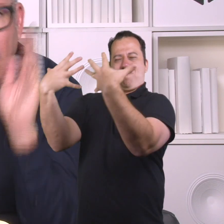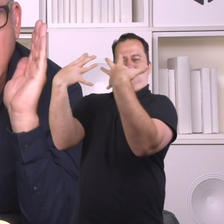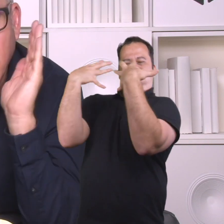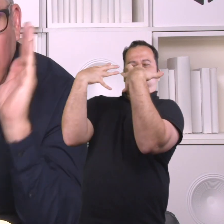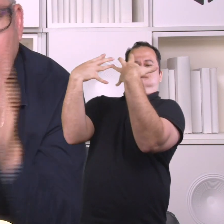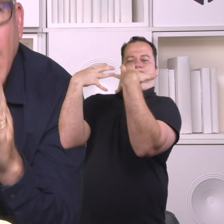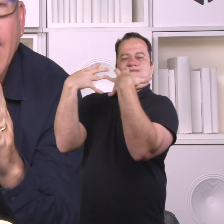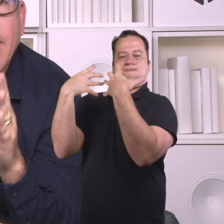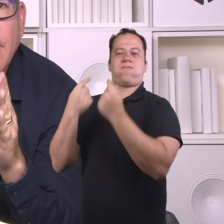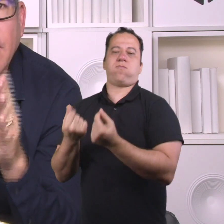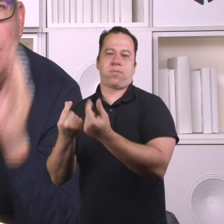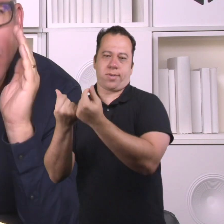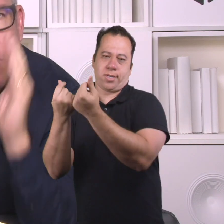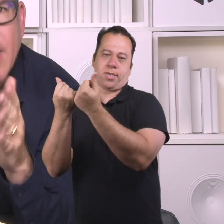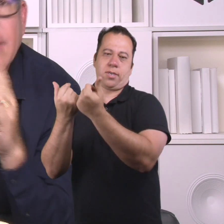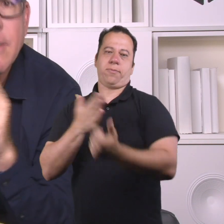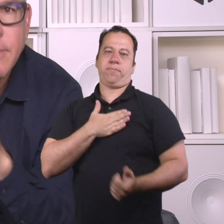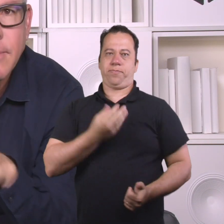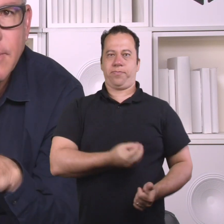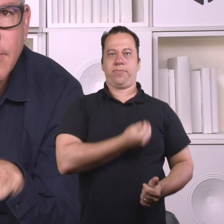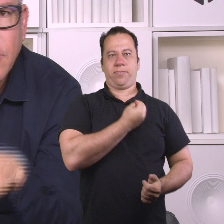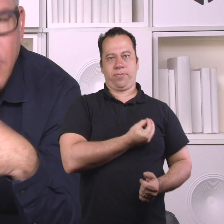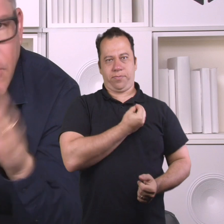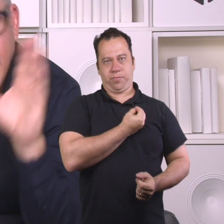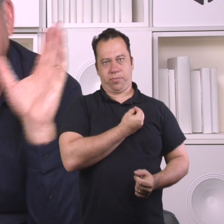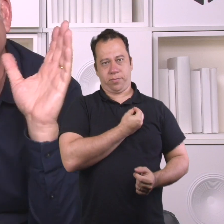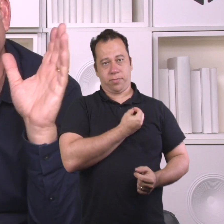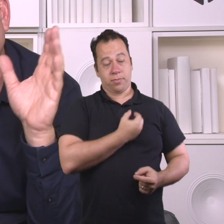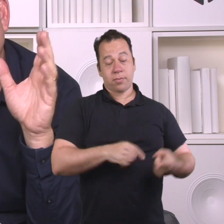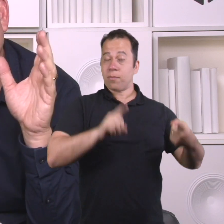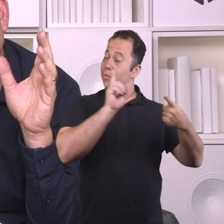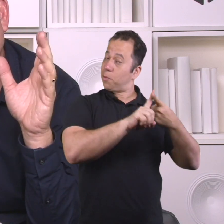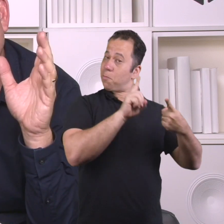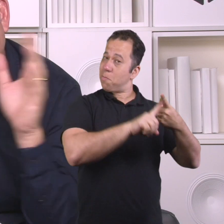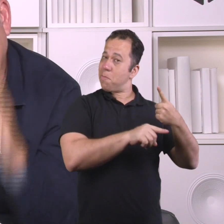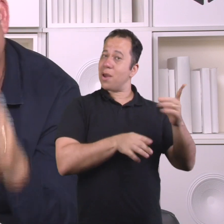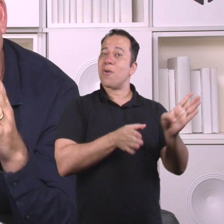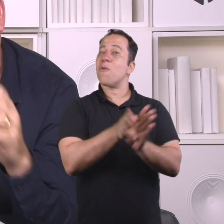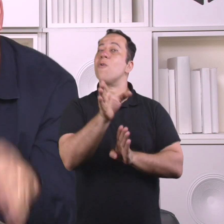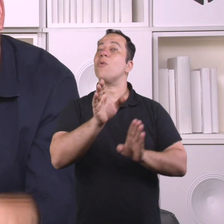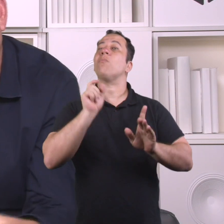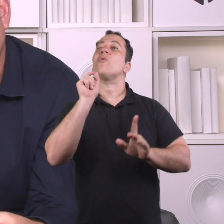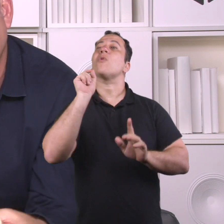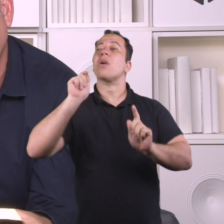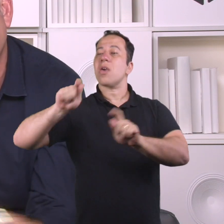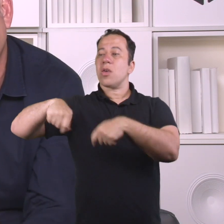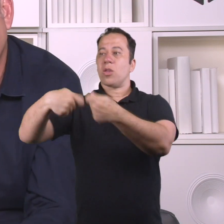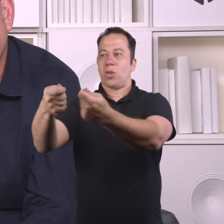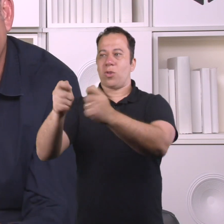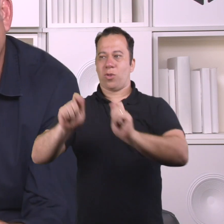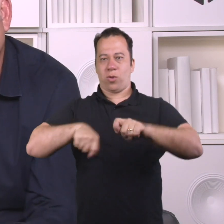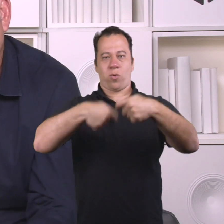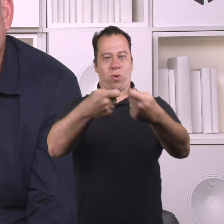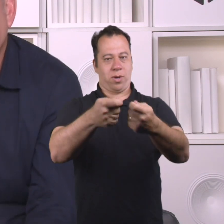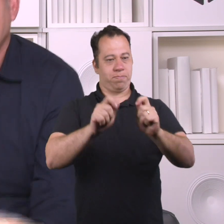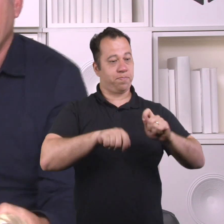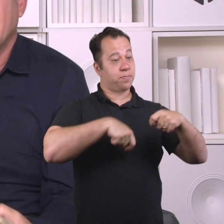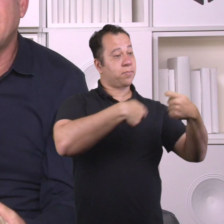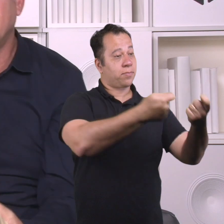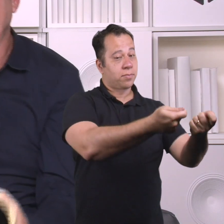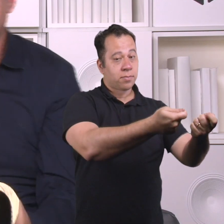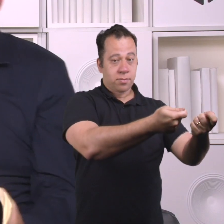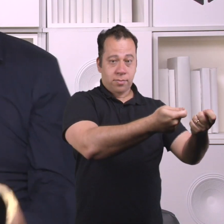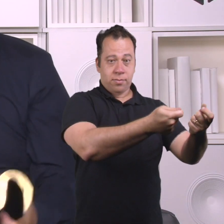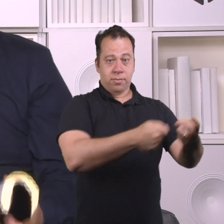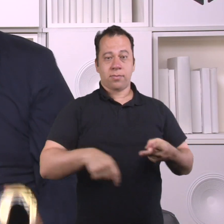é doar, doação. Doe. Assim você controla e subjuga o seu dinheiro.